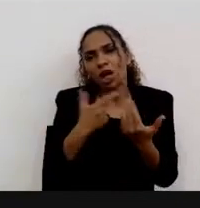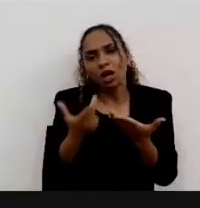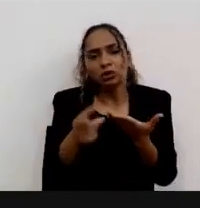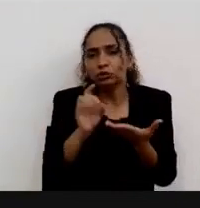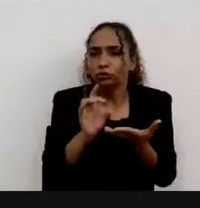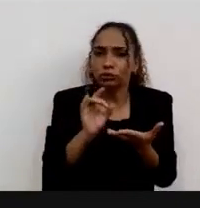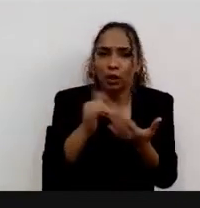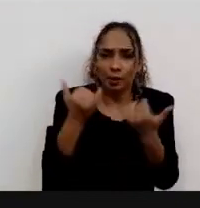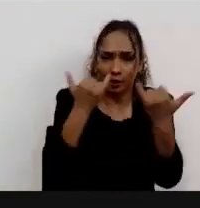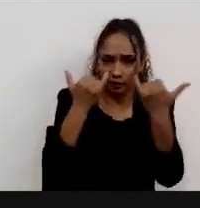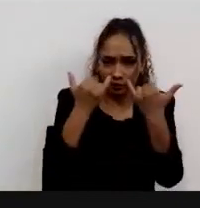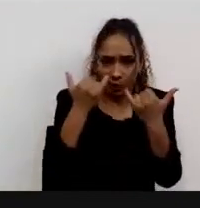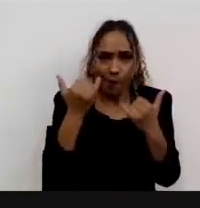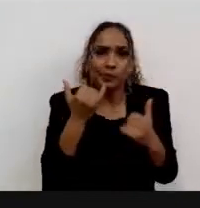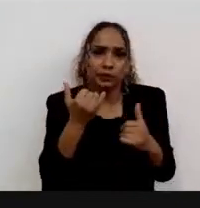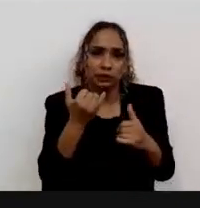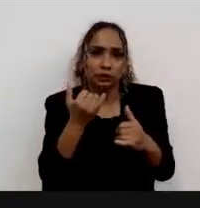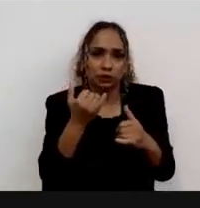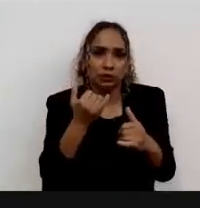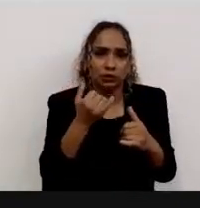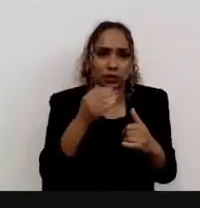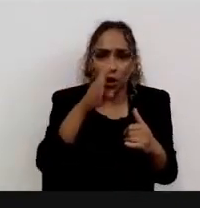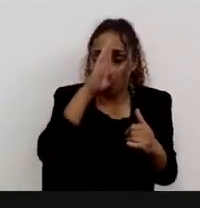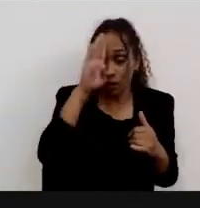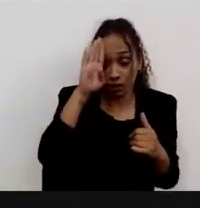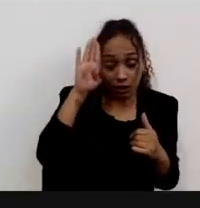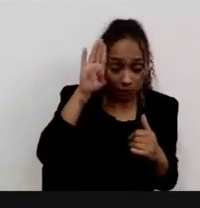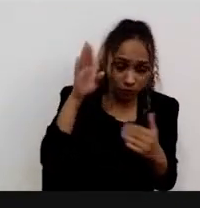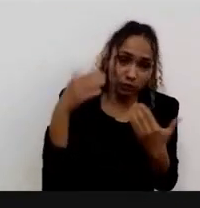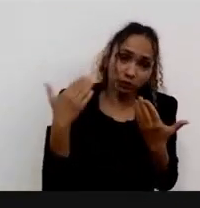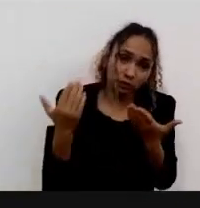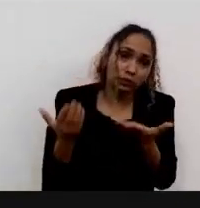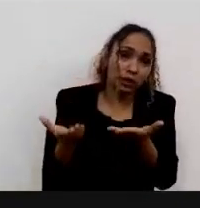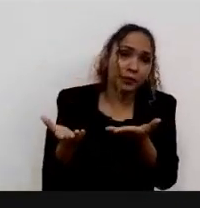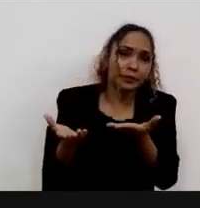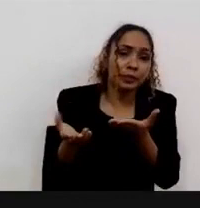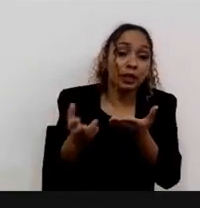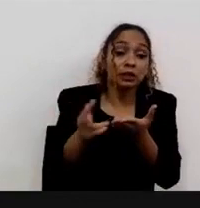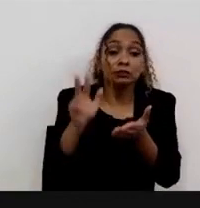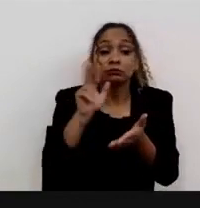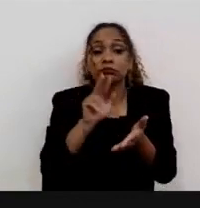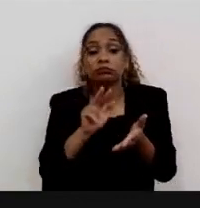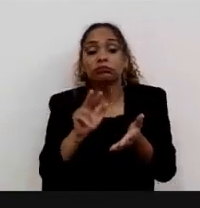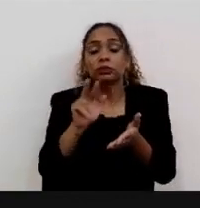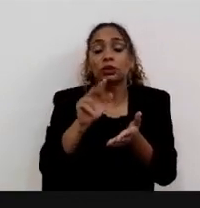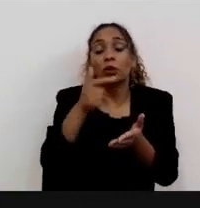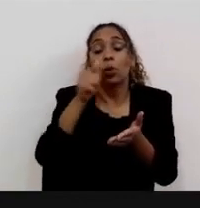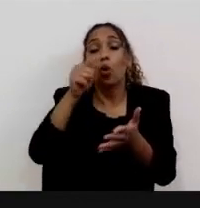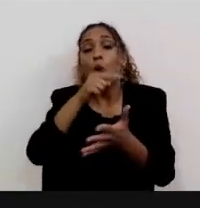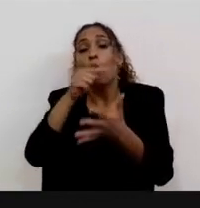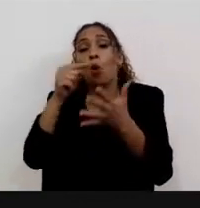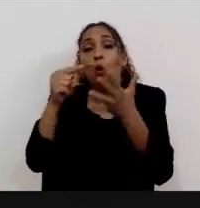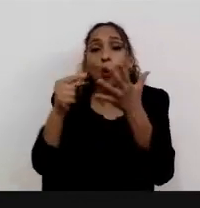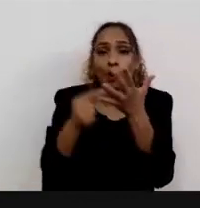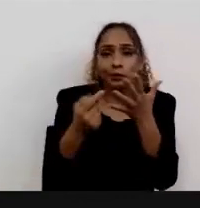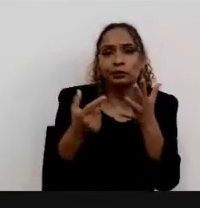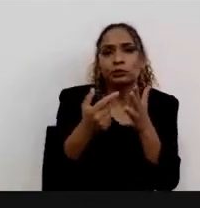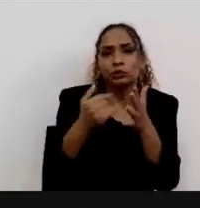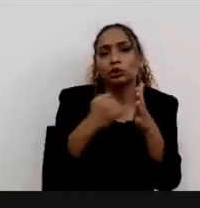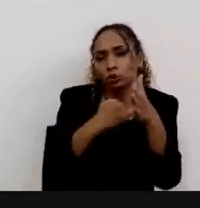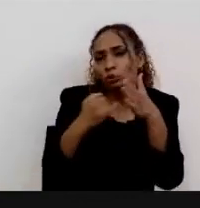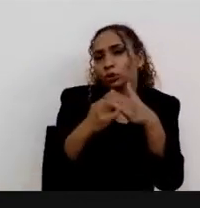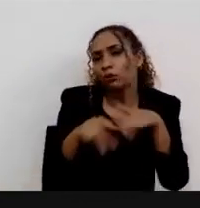só para informação acadêmica, né? Tem essa visão, mas outros repositórios institucionais